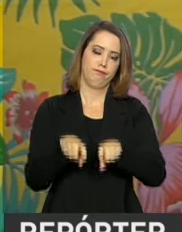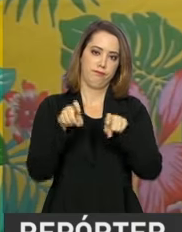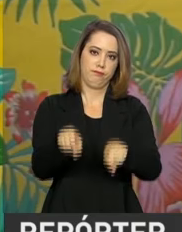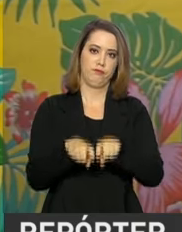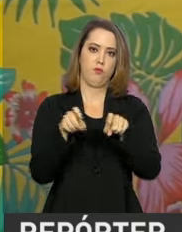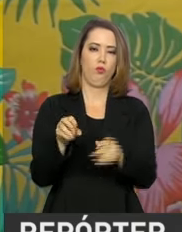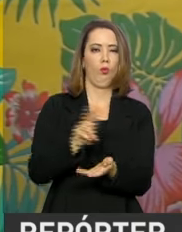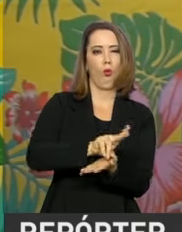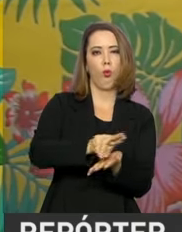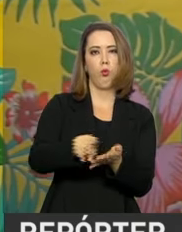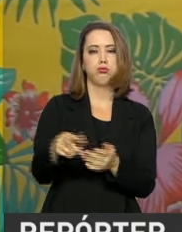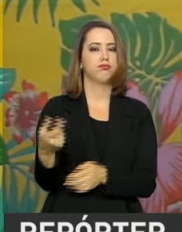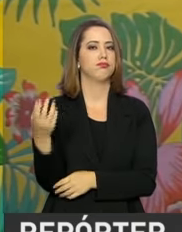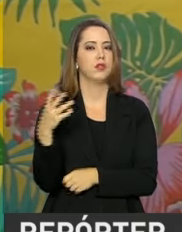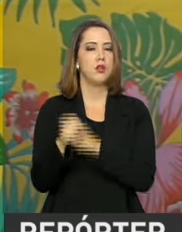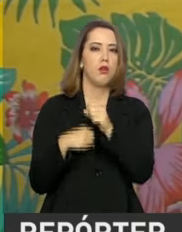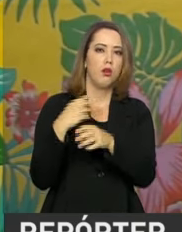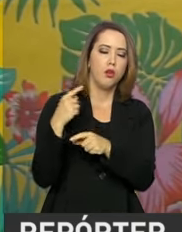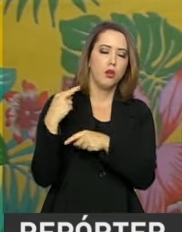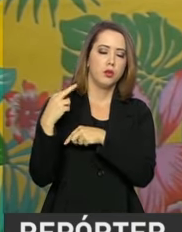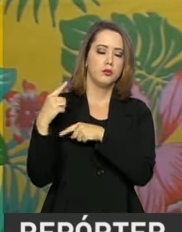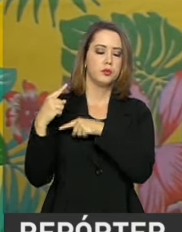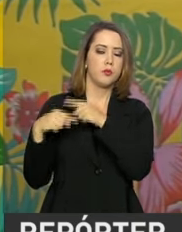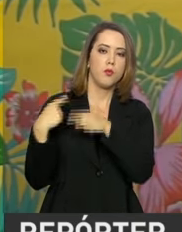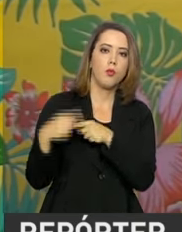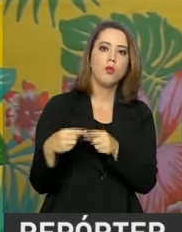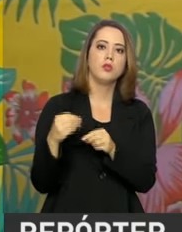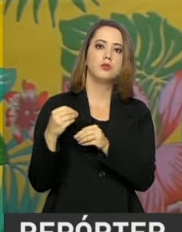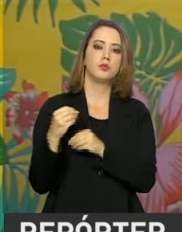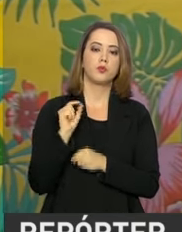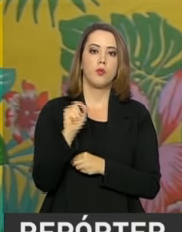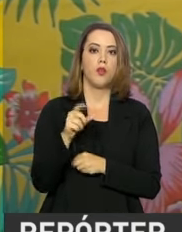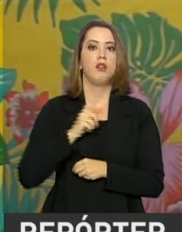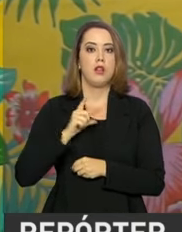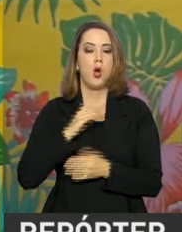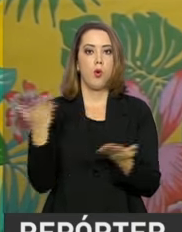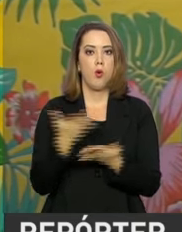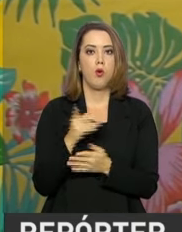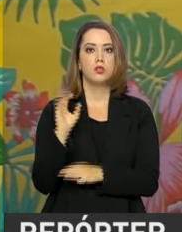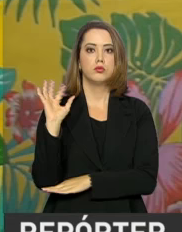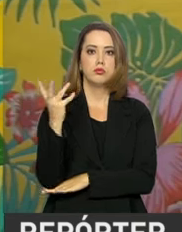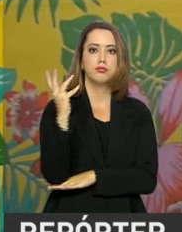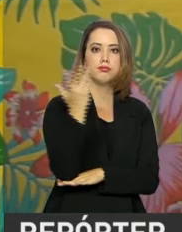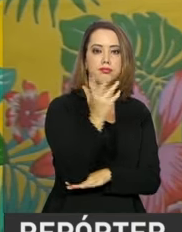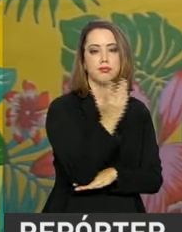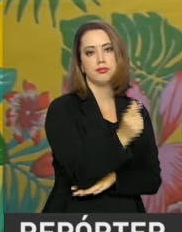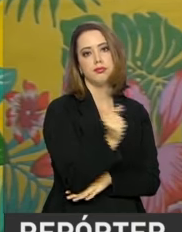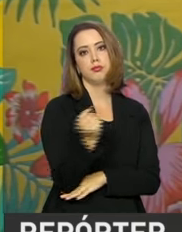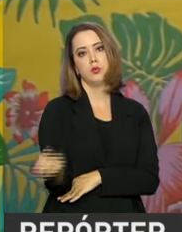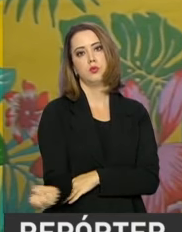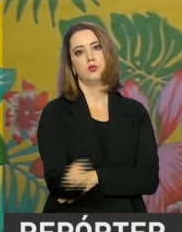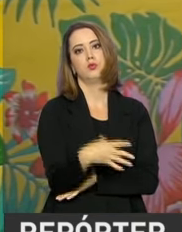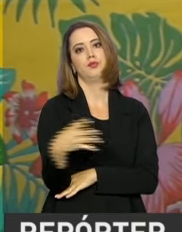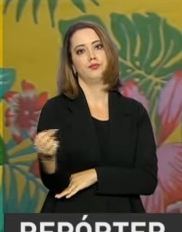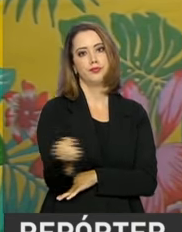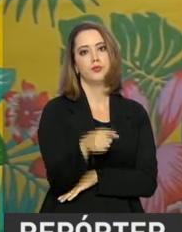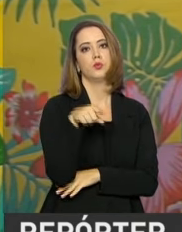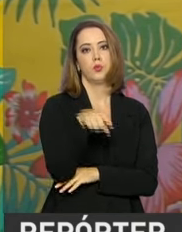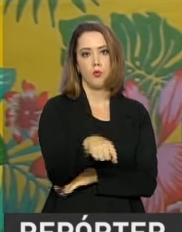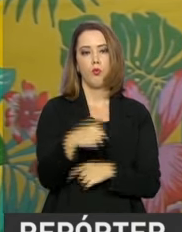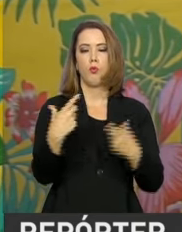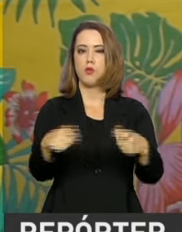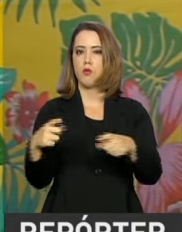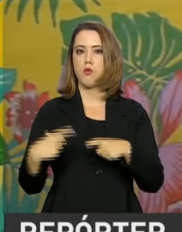Então, o projeto ele visou ações de reflorestamento, né, através de plantas nativas da região e, ao mesmo tempo,